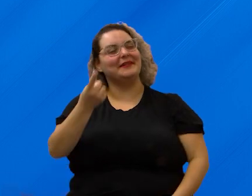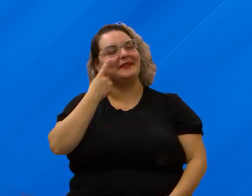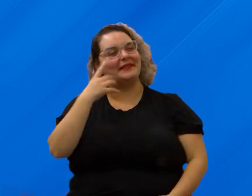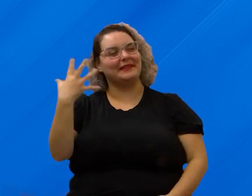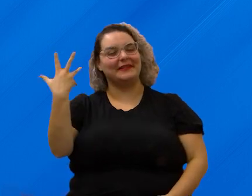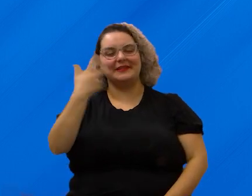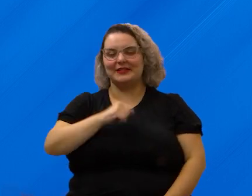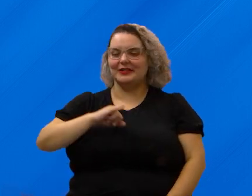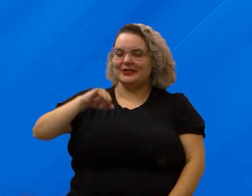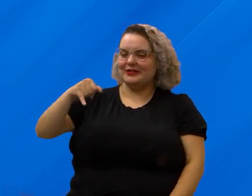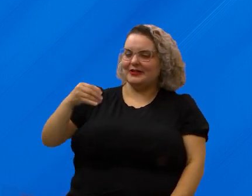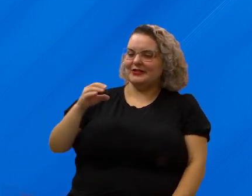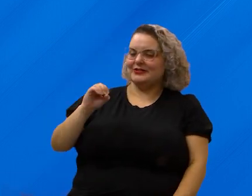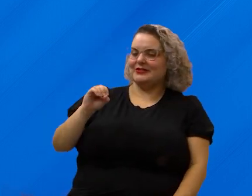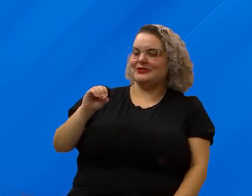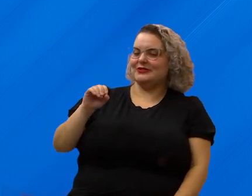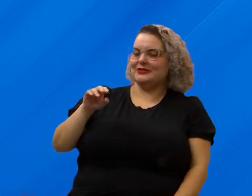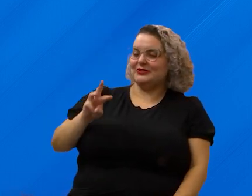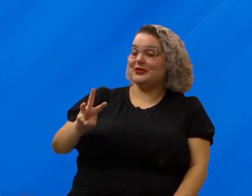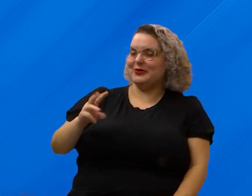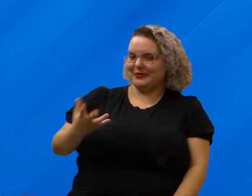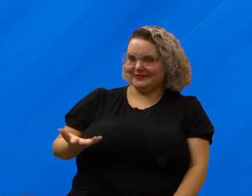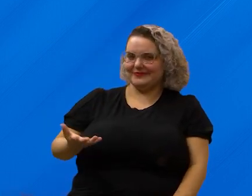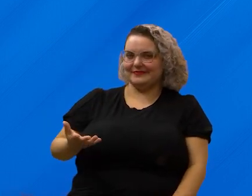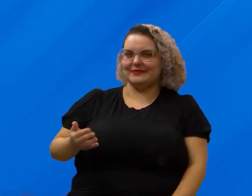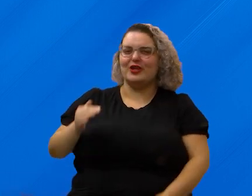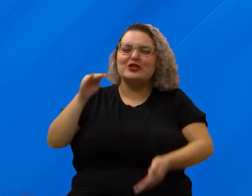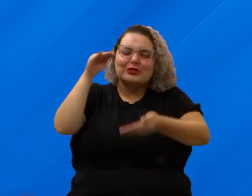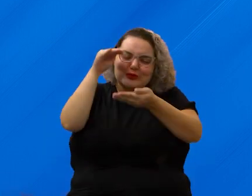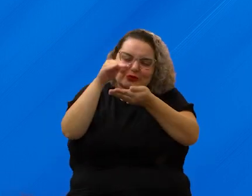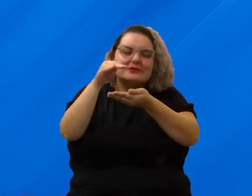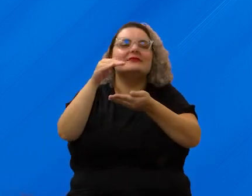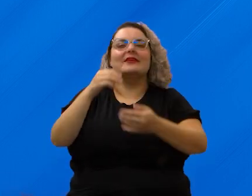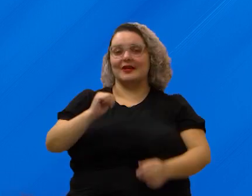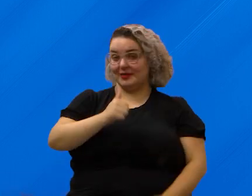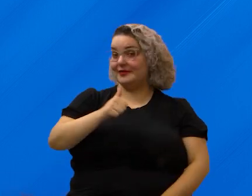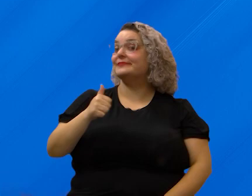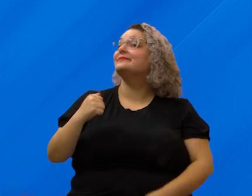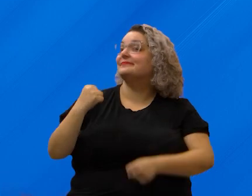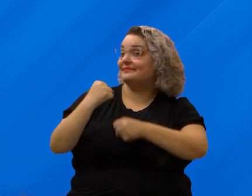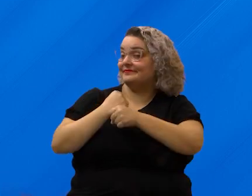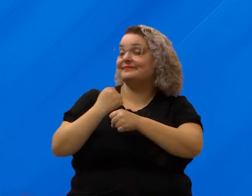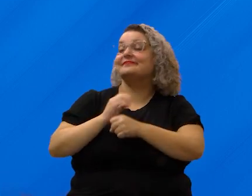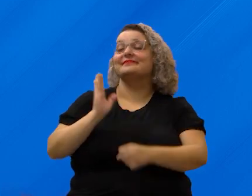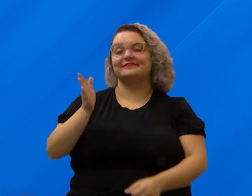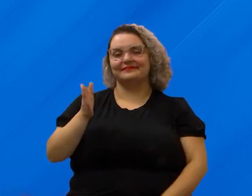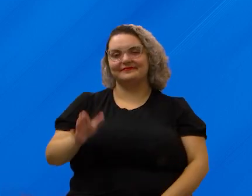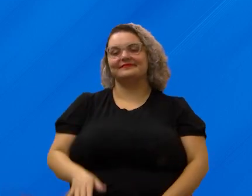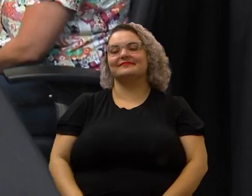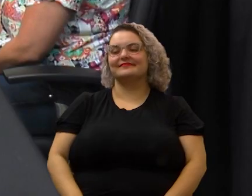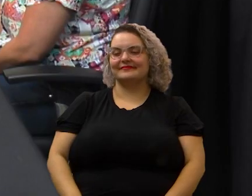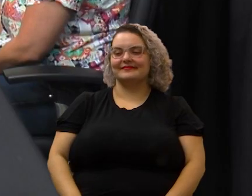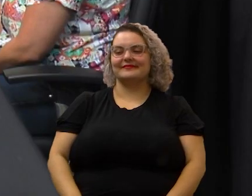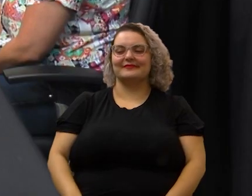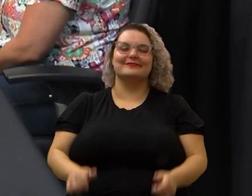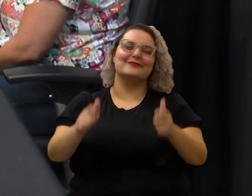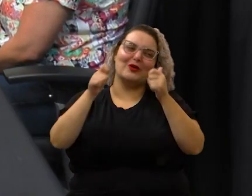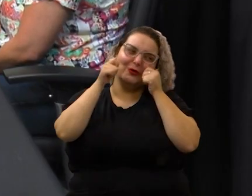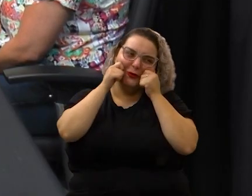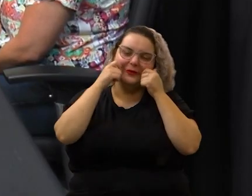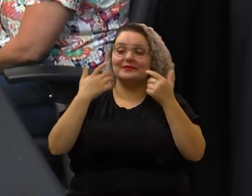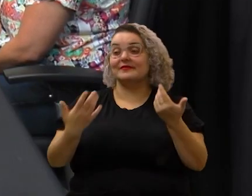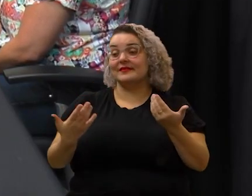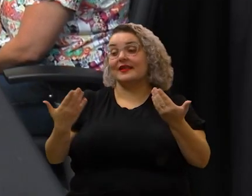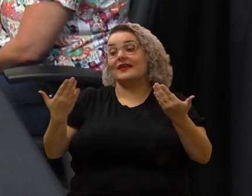aí. Chama Joe. Joe. Ele tá com você desde pequeno? Desde pequeno, faz 11 anos, né? Olha. 11 anos.